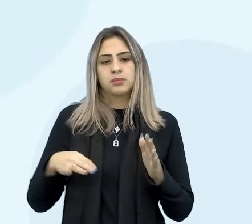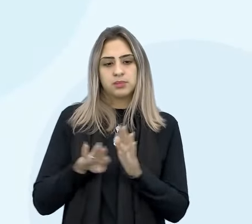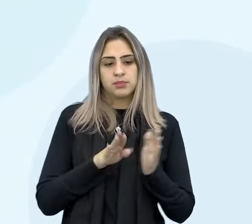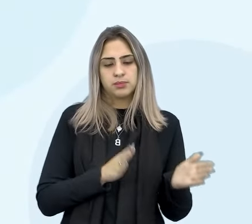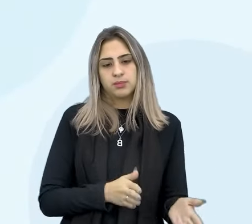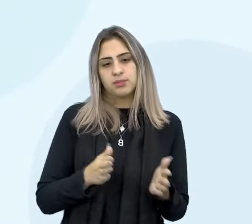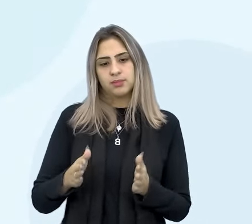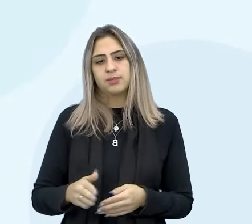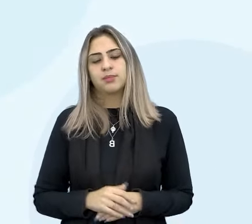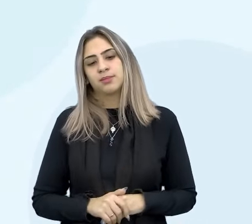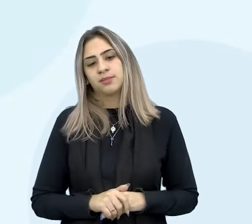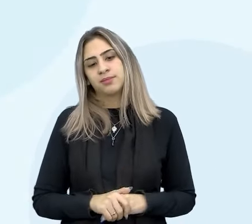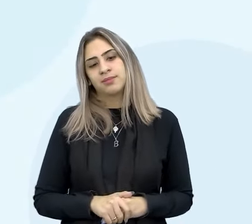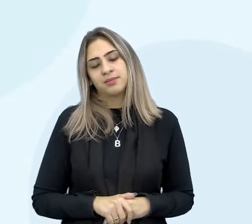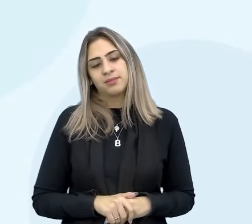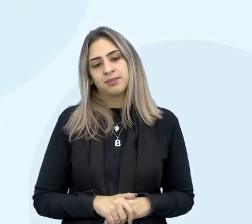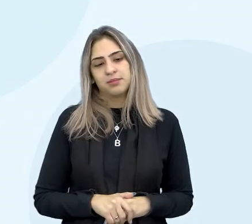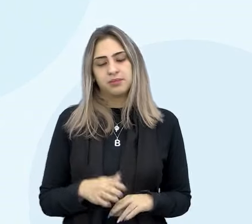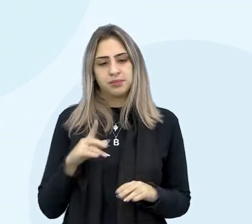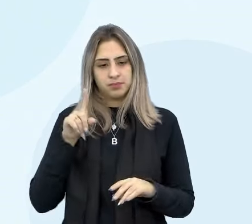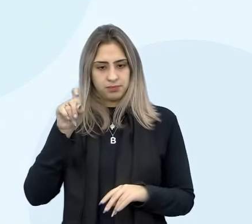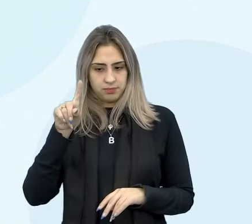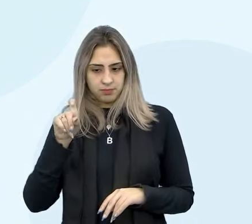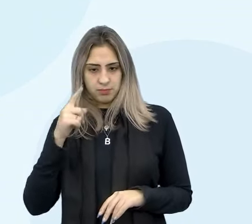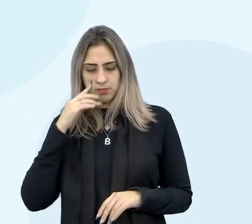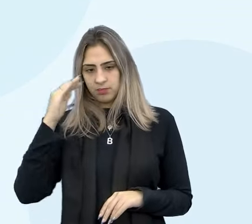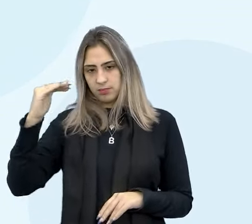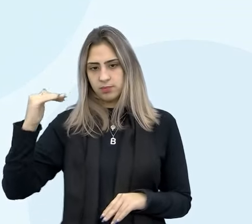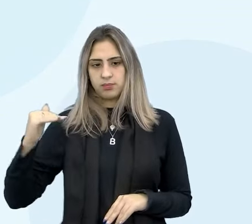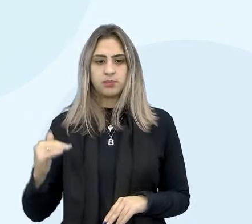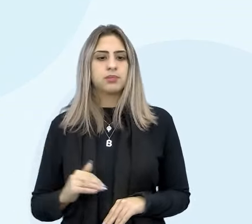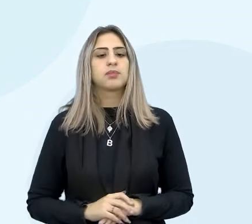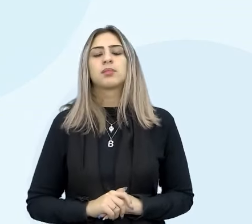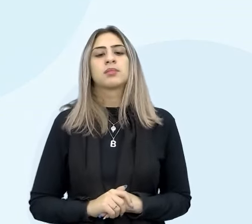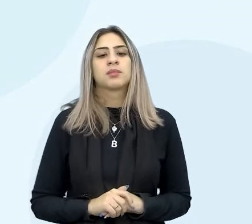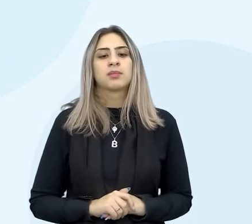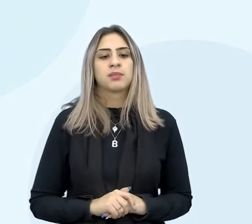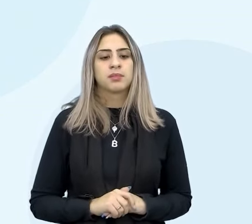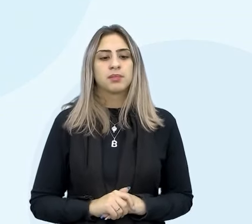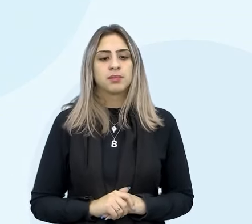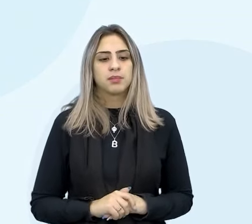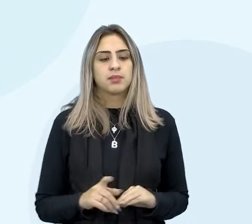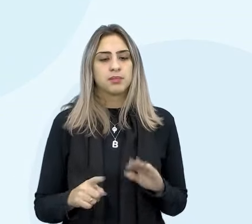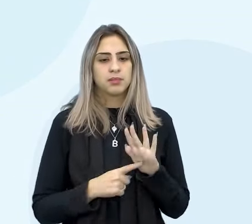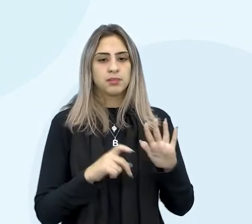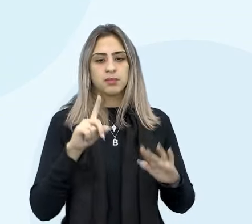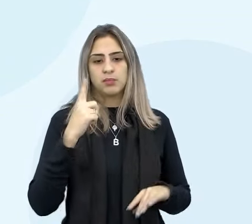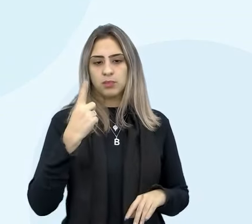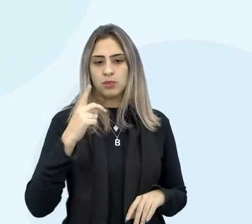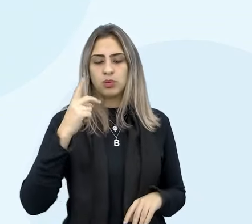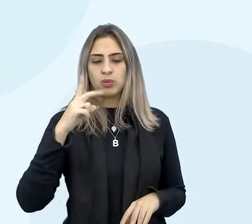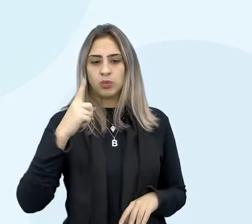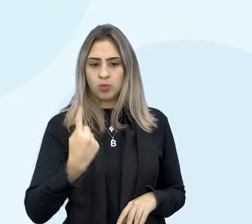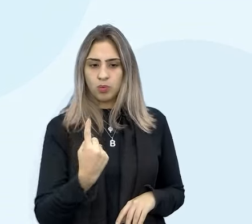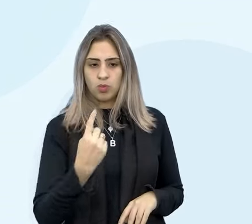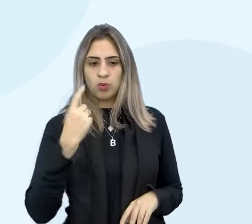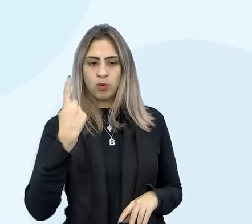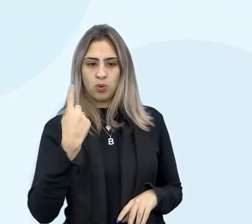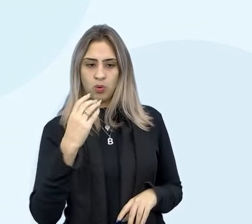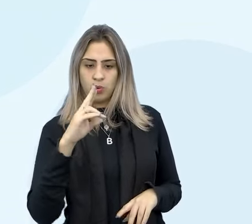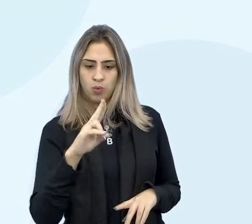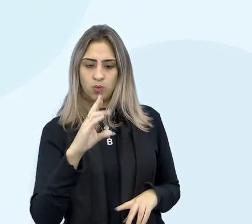aqui, é só rolar, né, a barra para baixo, a gente entra, clica, né, na UC1. Para alguns